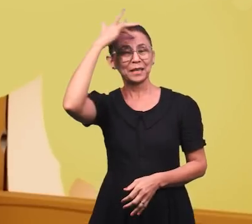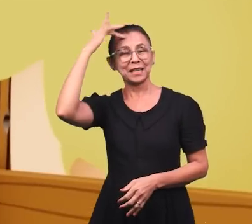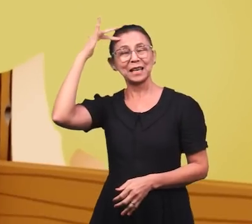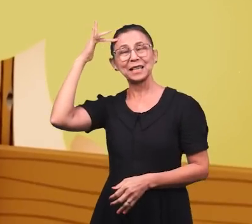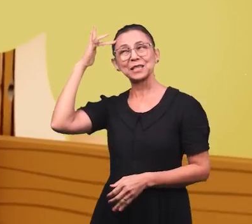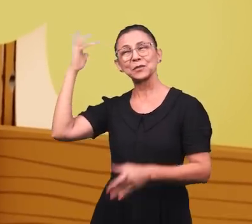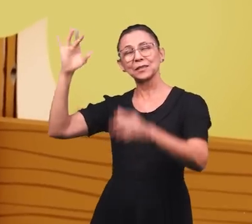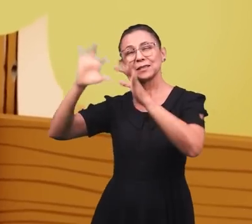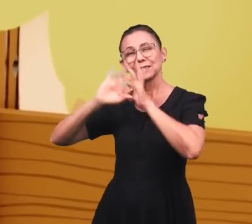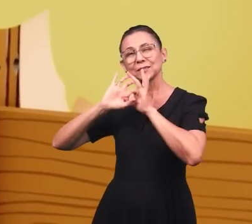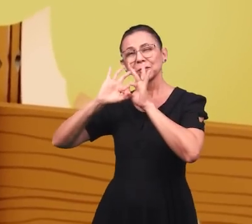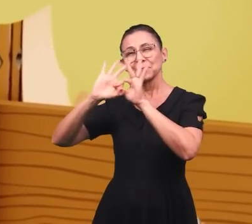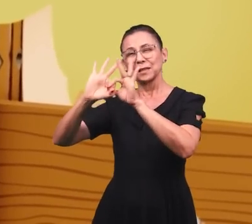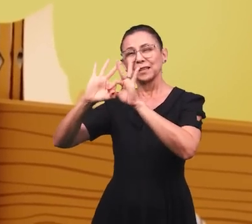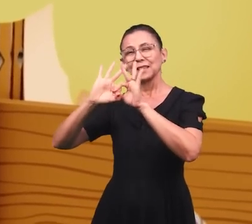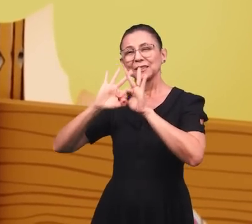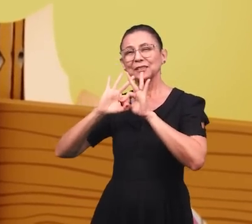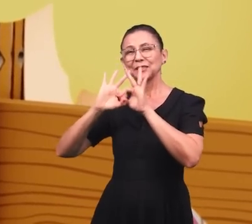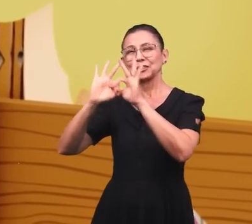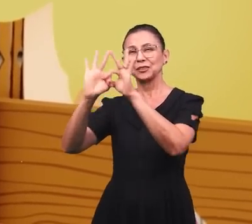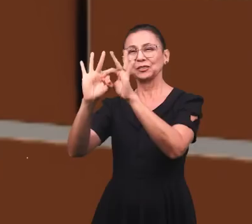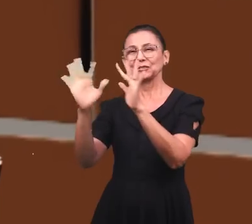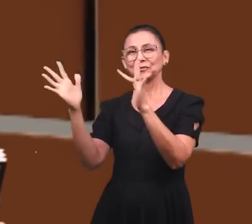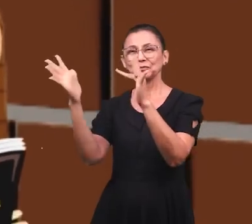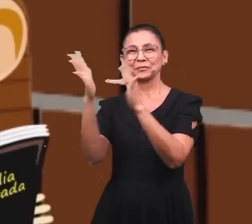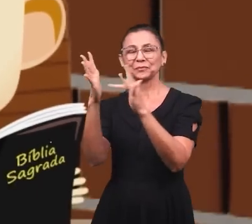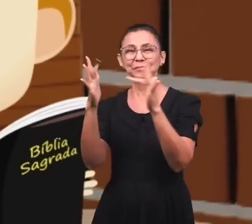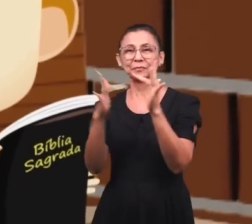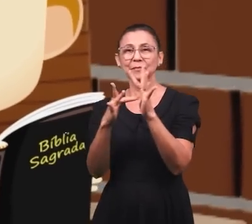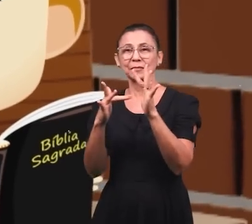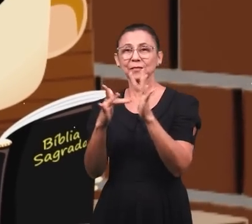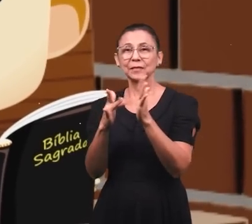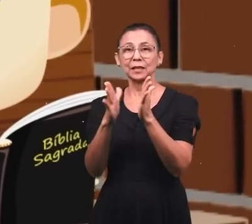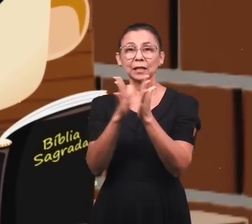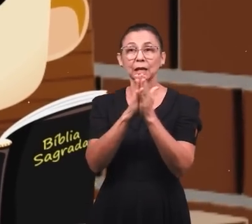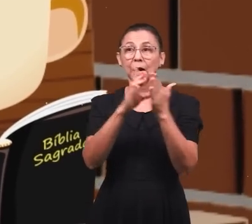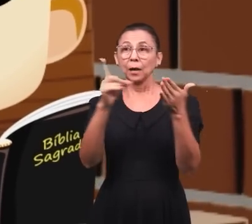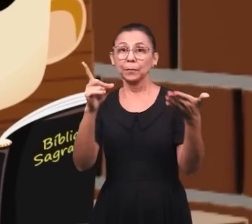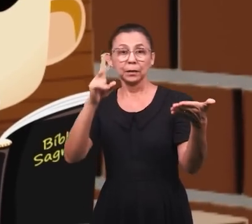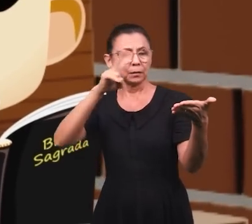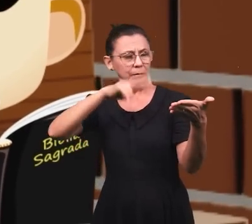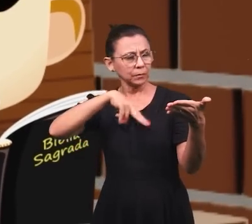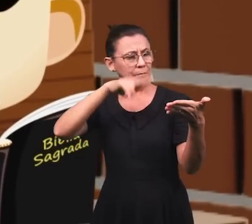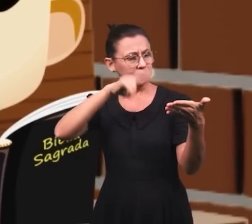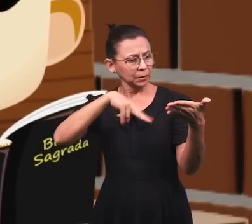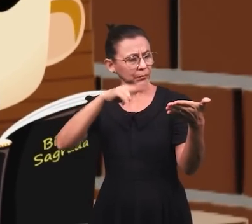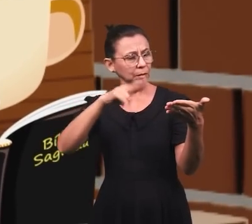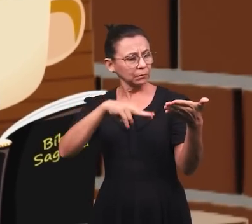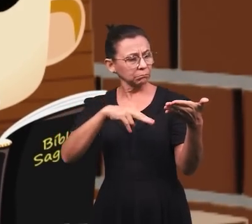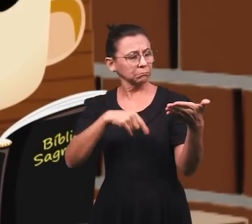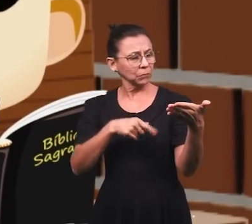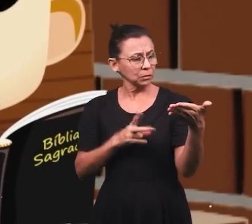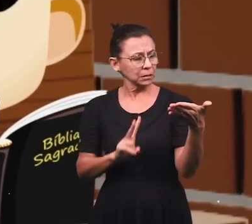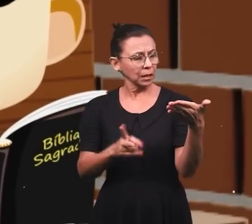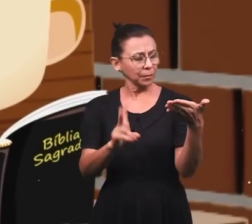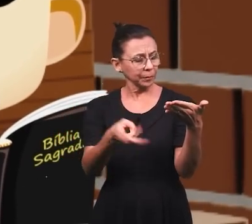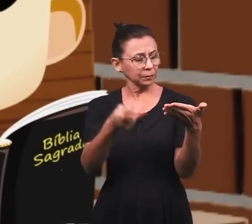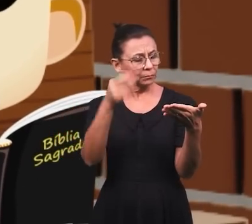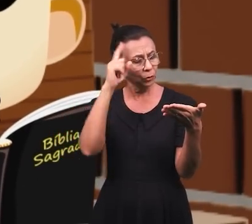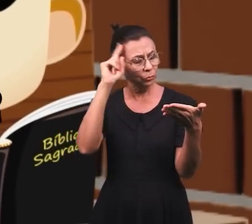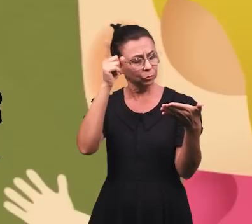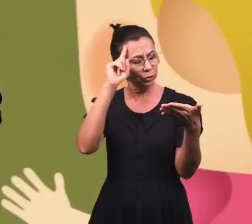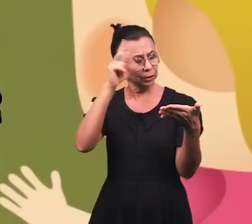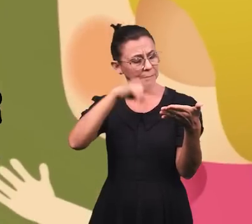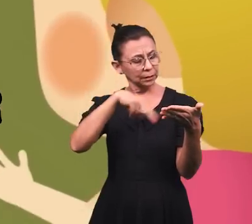para aqueles que de Jesus estão perto. A minha Bíblia